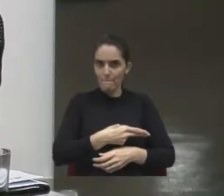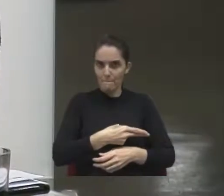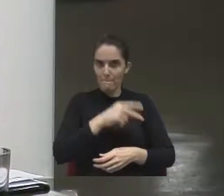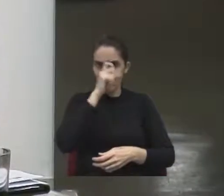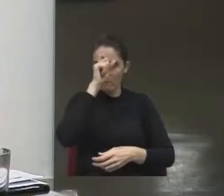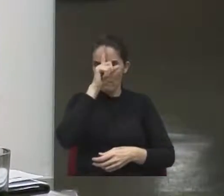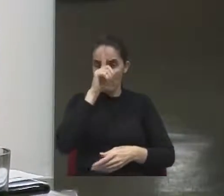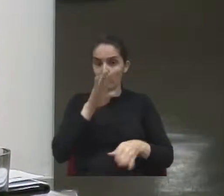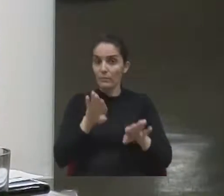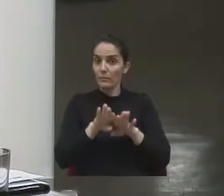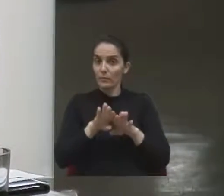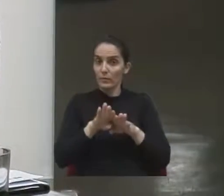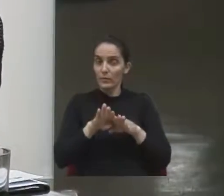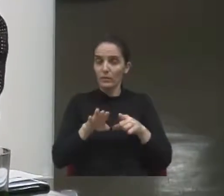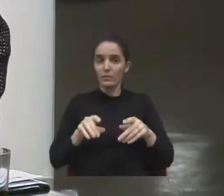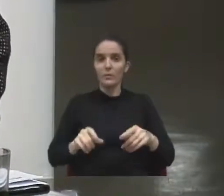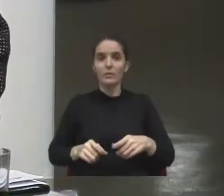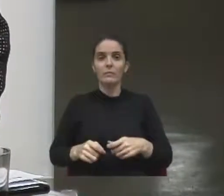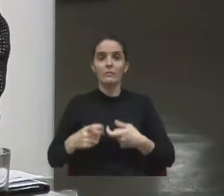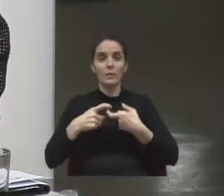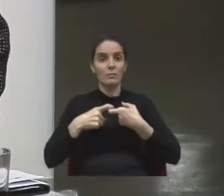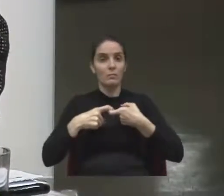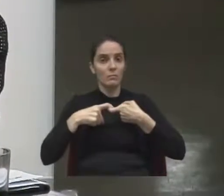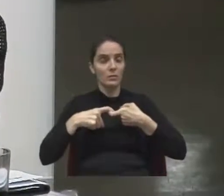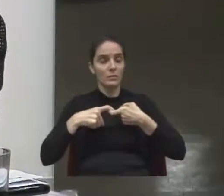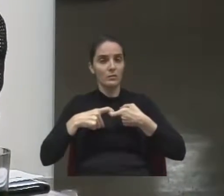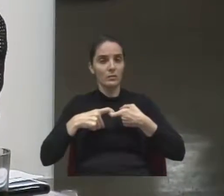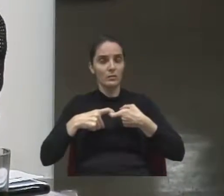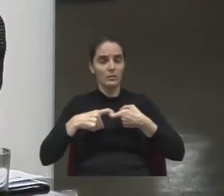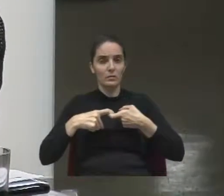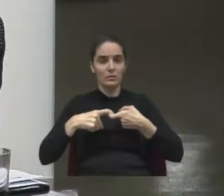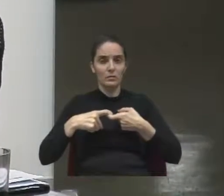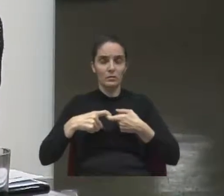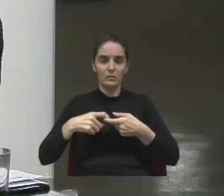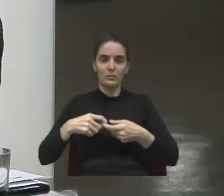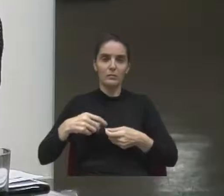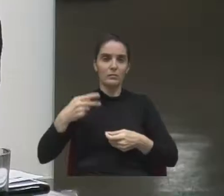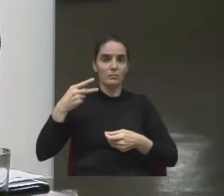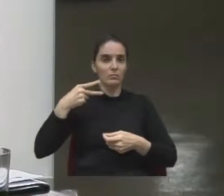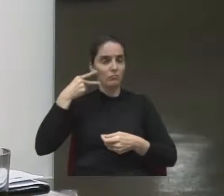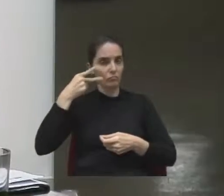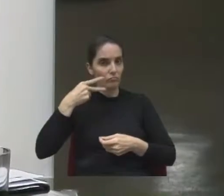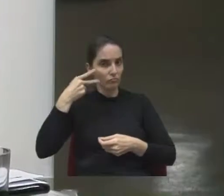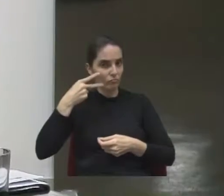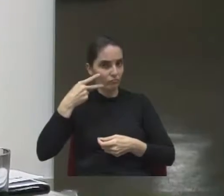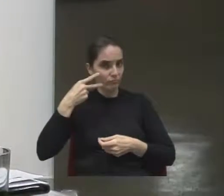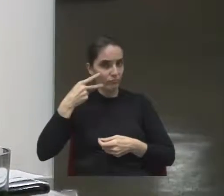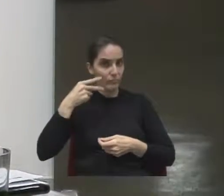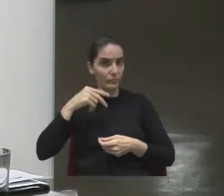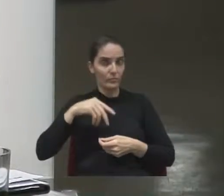parceria que o Poder Executivo pode contar com braços fortes e